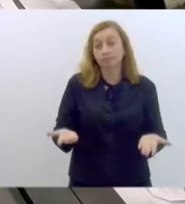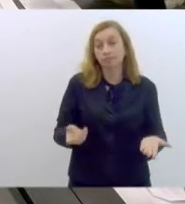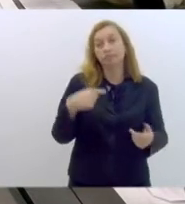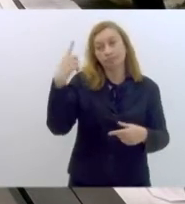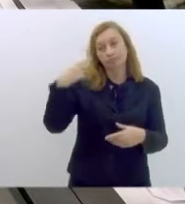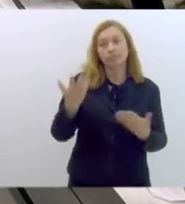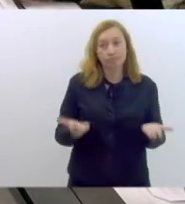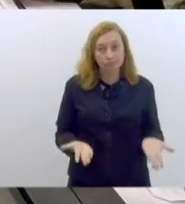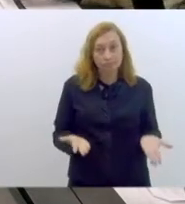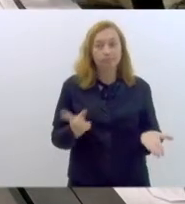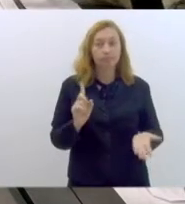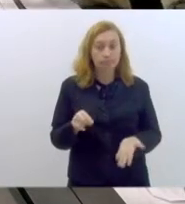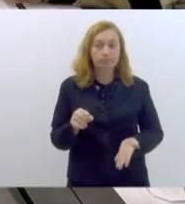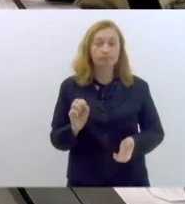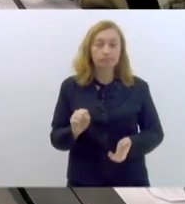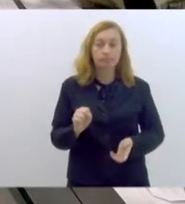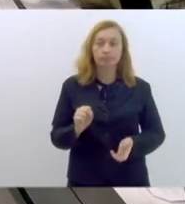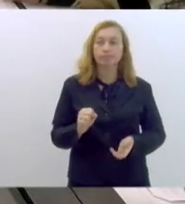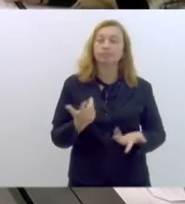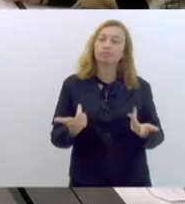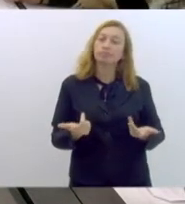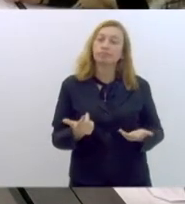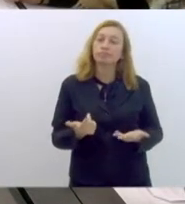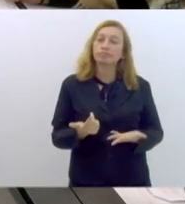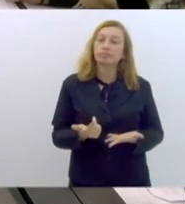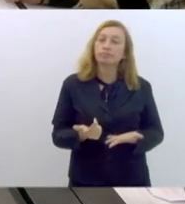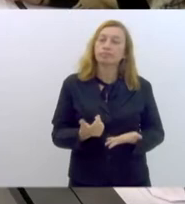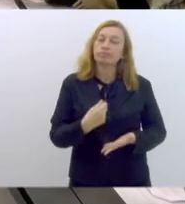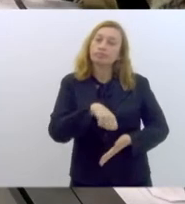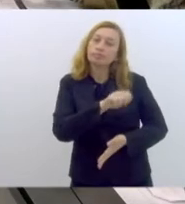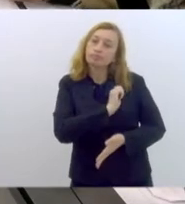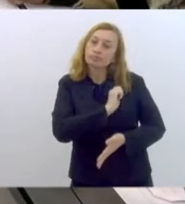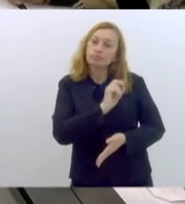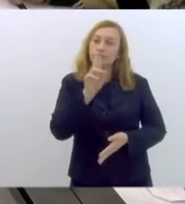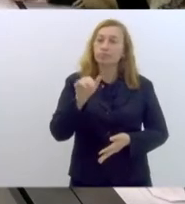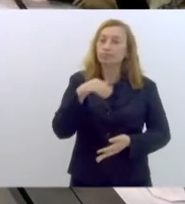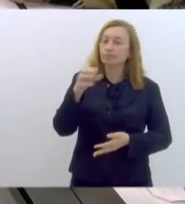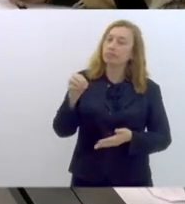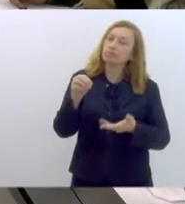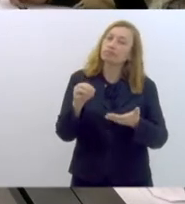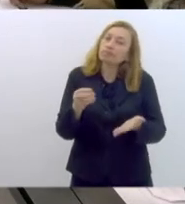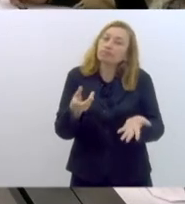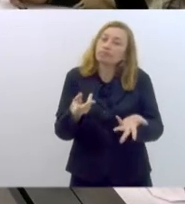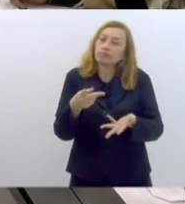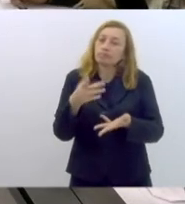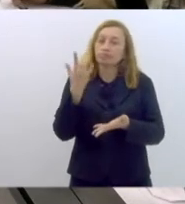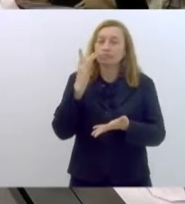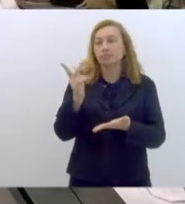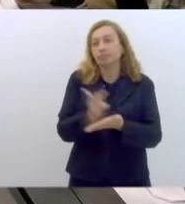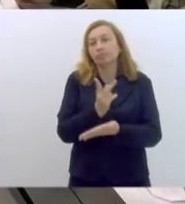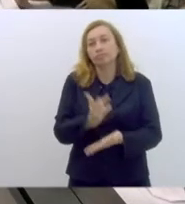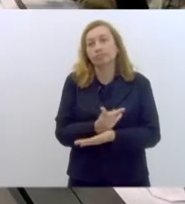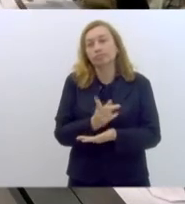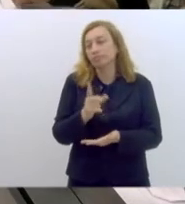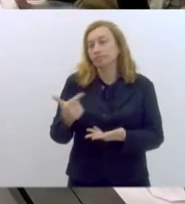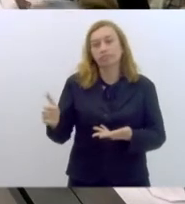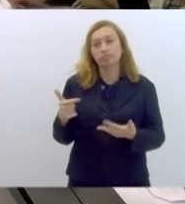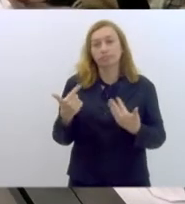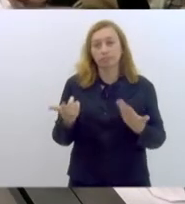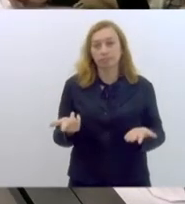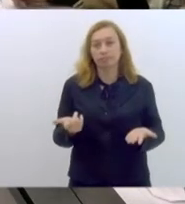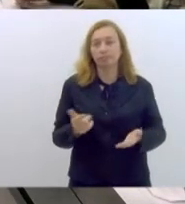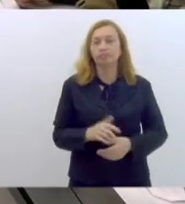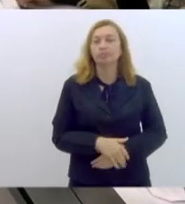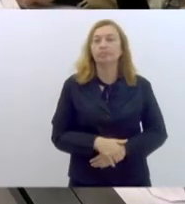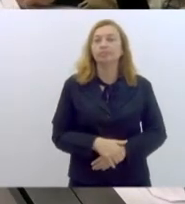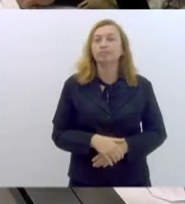maluquice total. Sim, né? Total. Se a gente faz um regime e a União considera inadimplente, não tem regime, né?